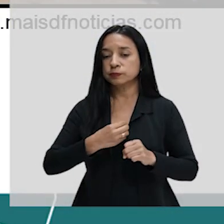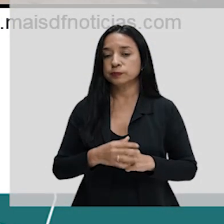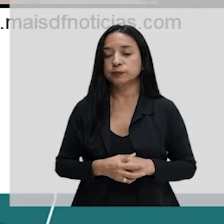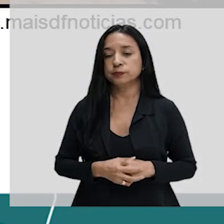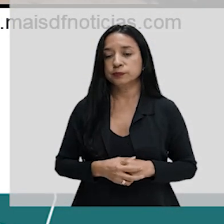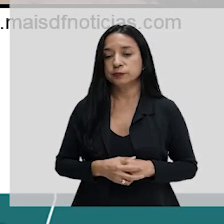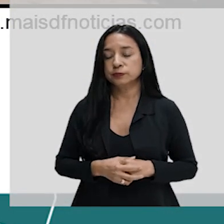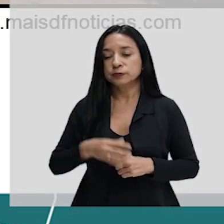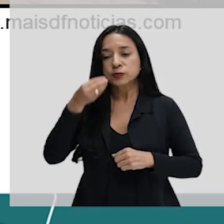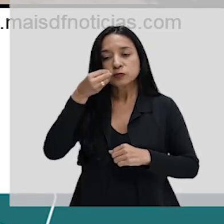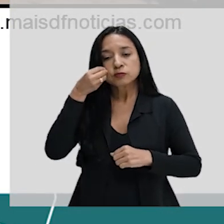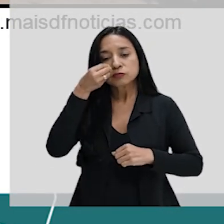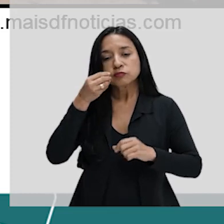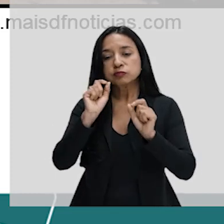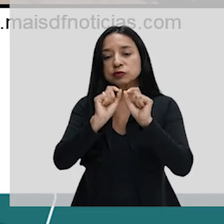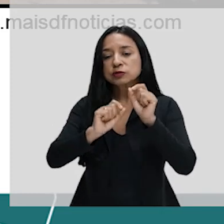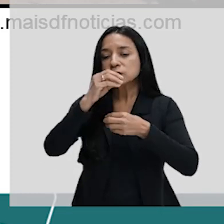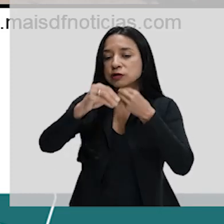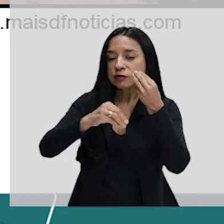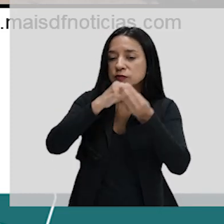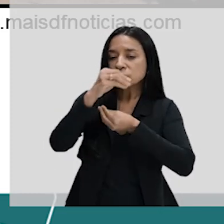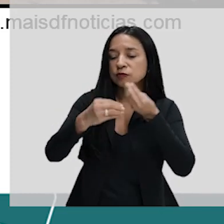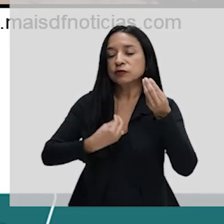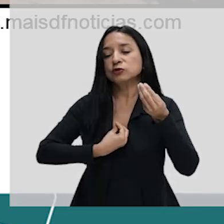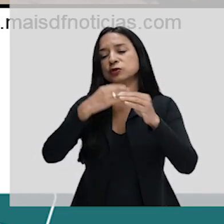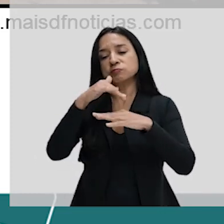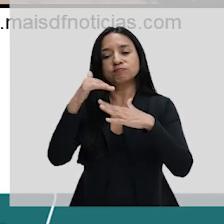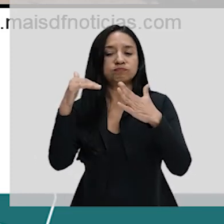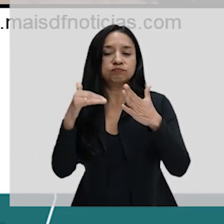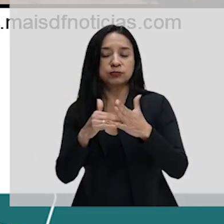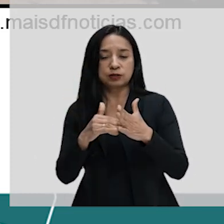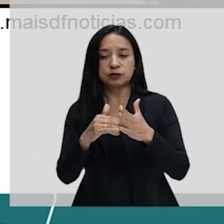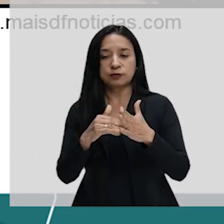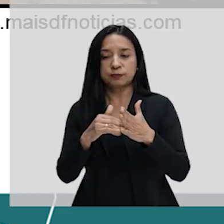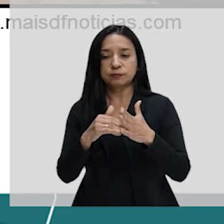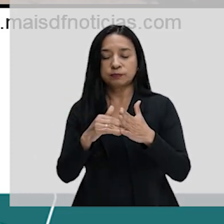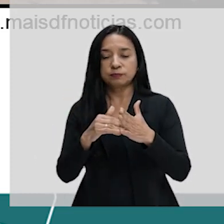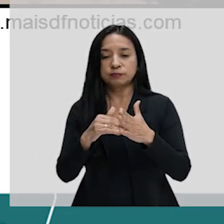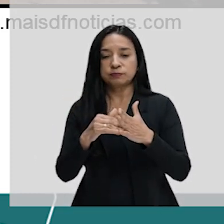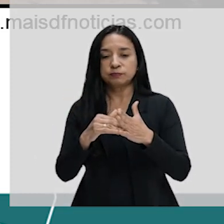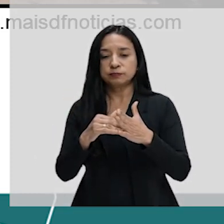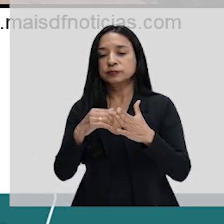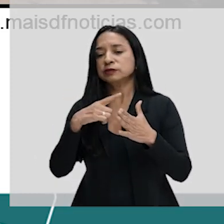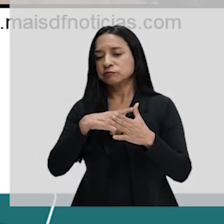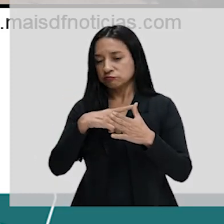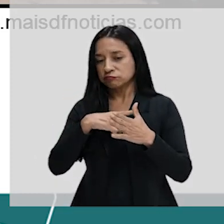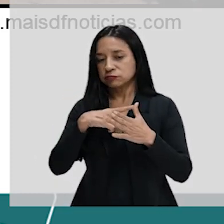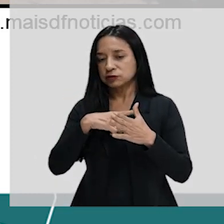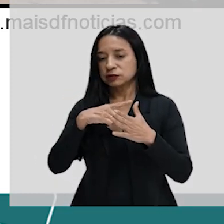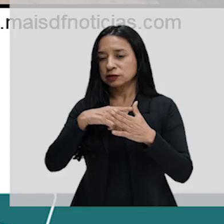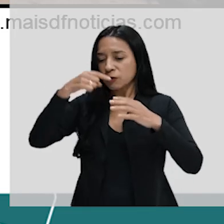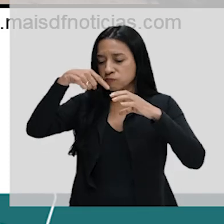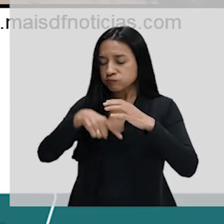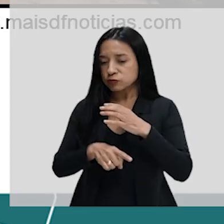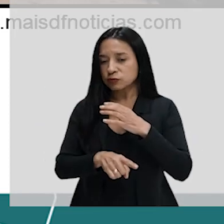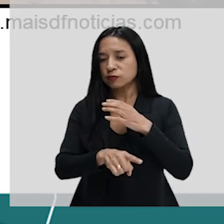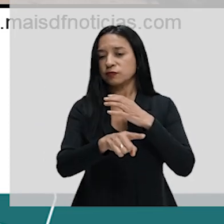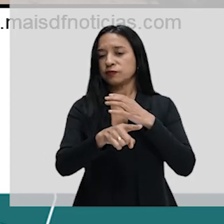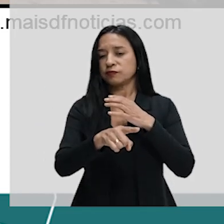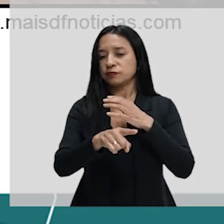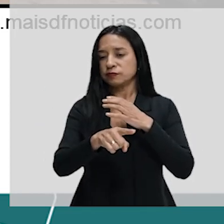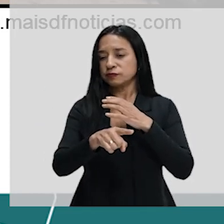250 exercícios e danças, cuja finalidade é ativar os movimentos de forma harmônica